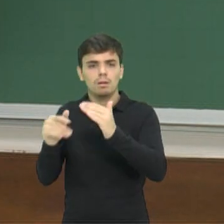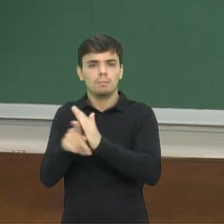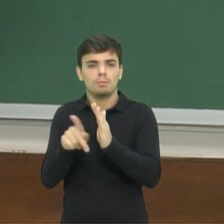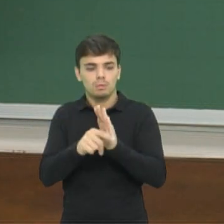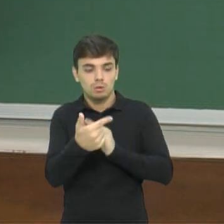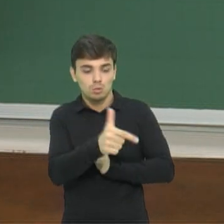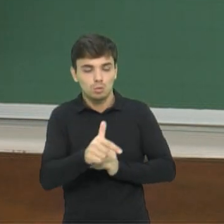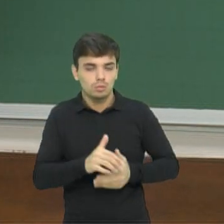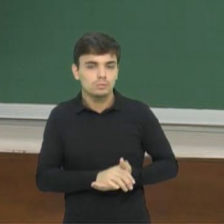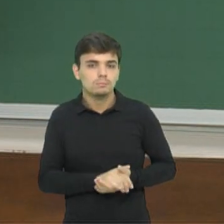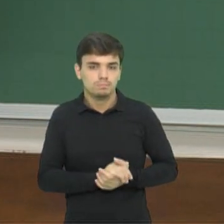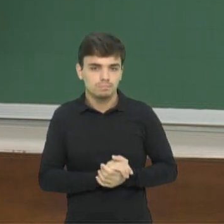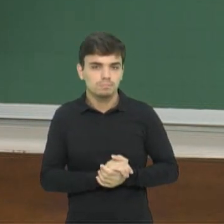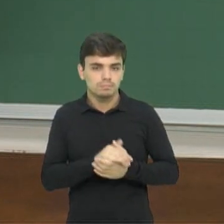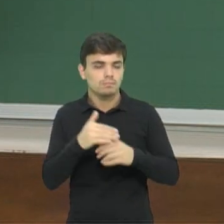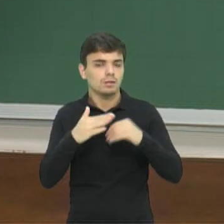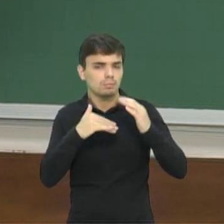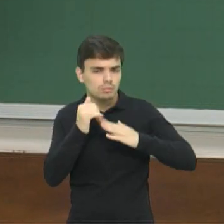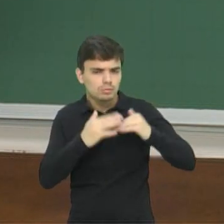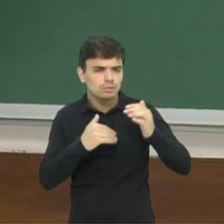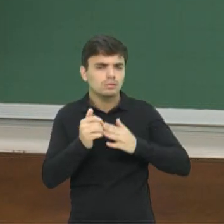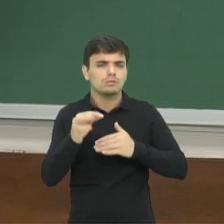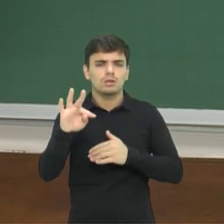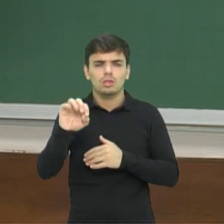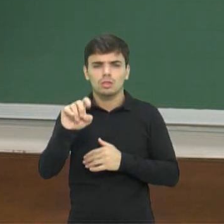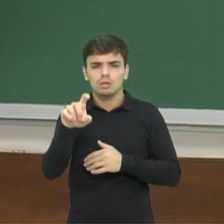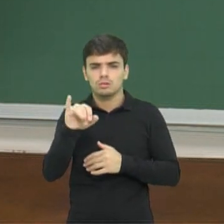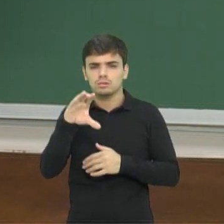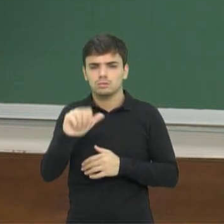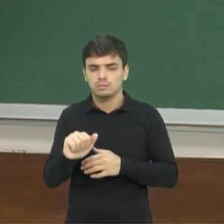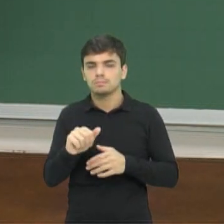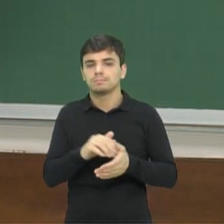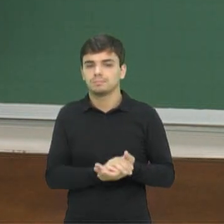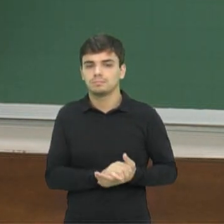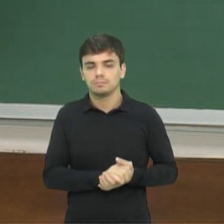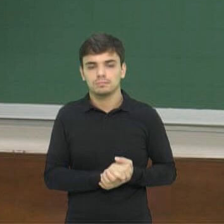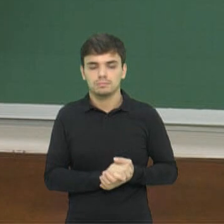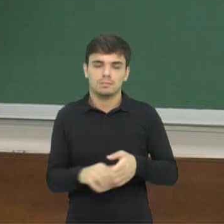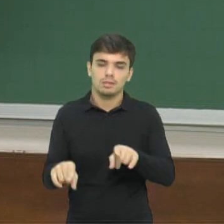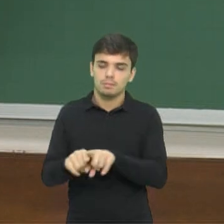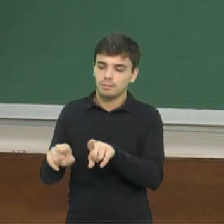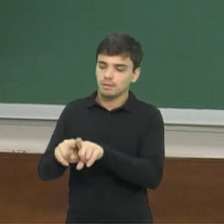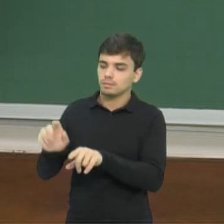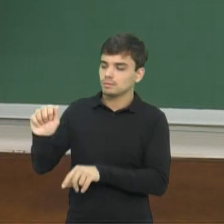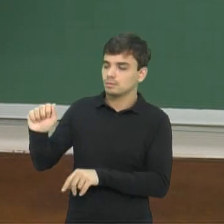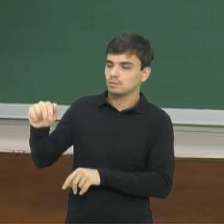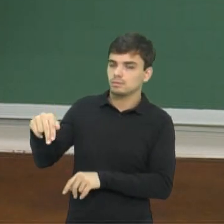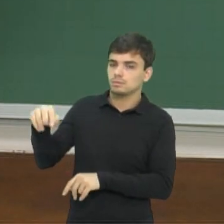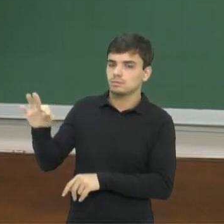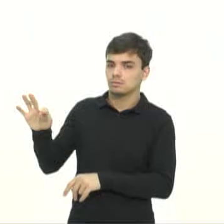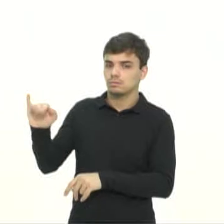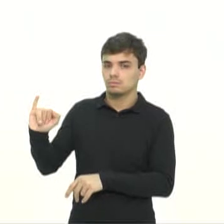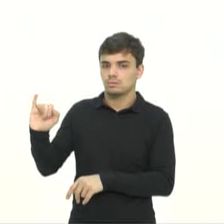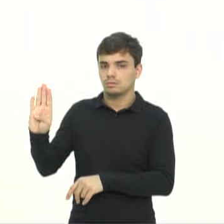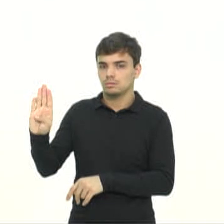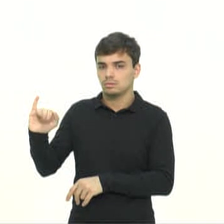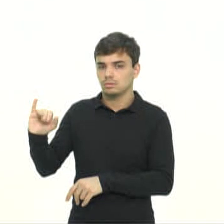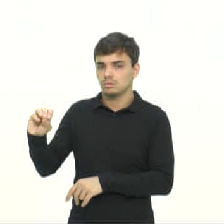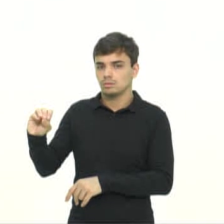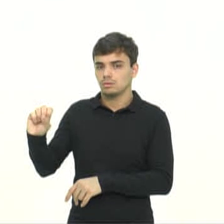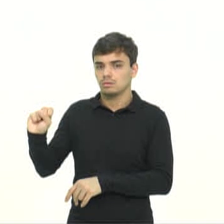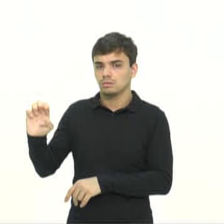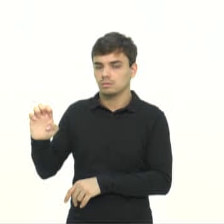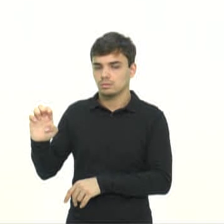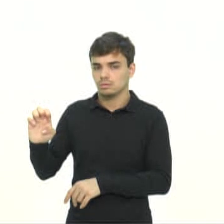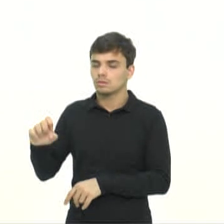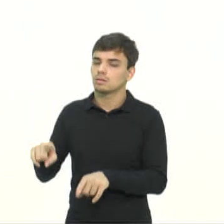desenvolvimento da outra, que ela produz alguma toxina, alguma coisa que impede. E ainda tinha a antibiose, que às vezes é usada como sinônimo de